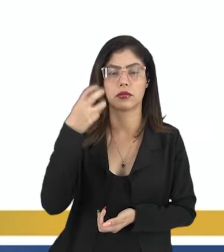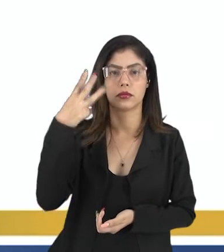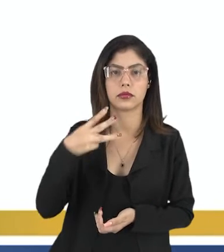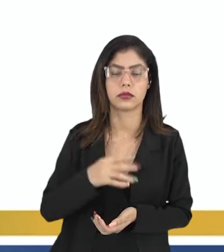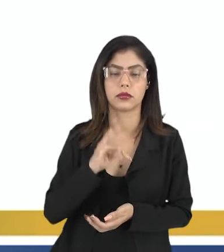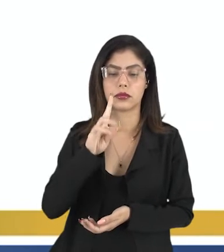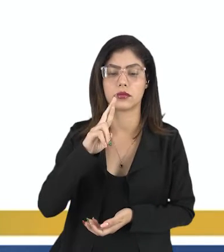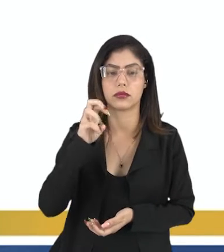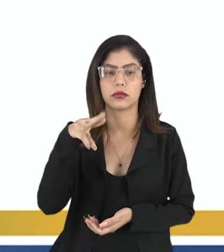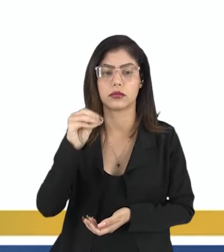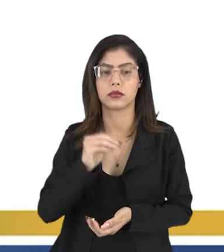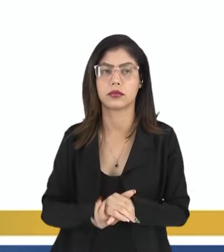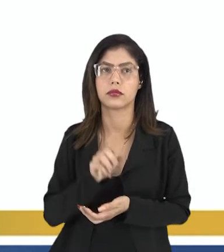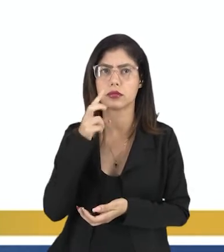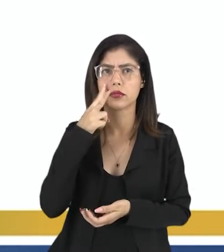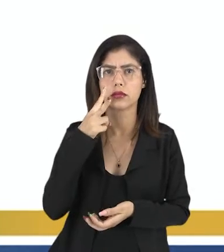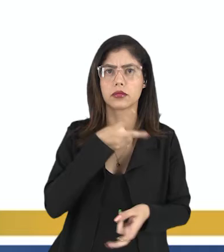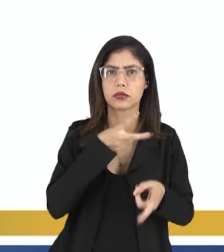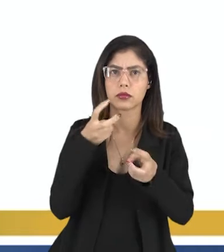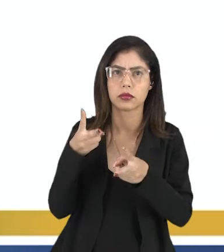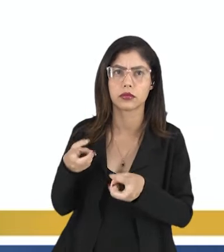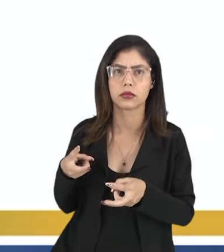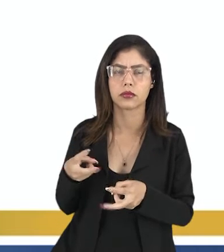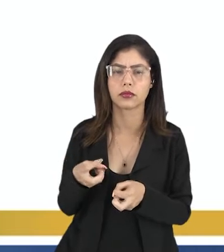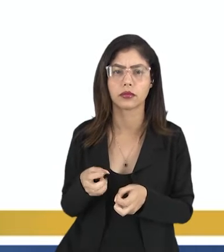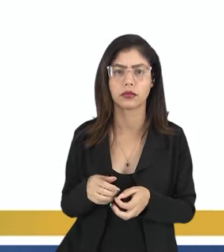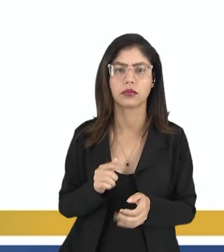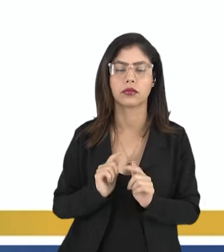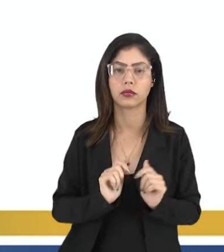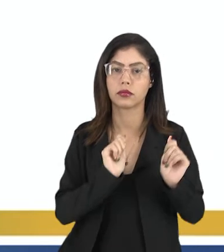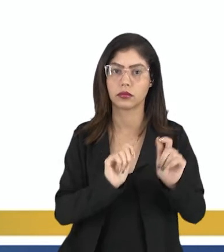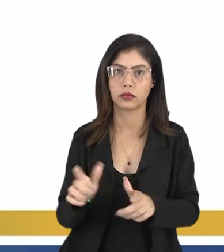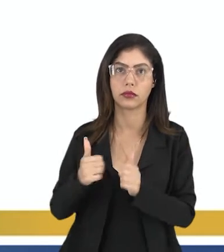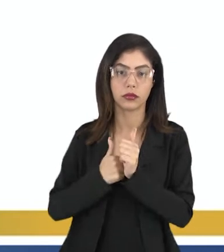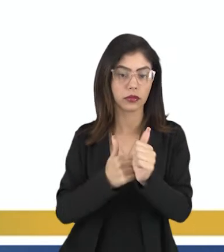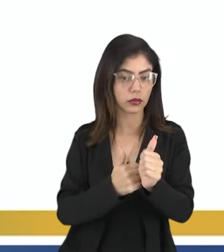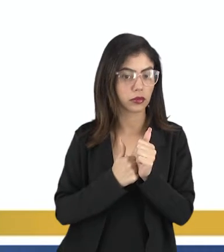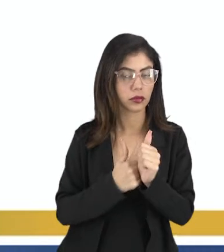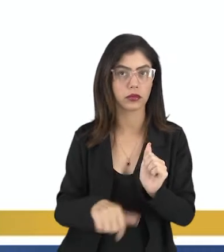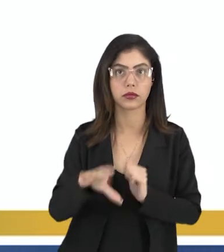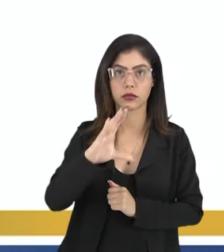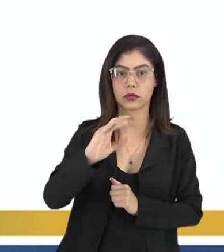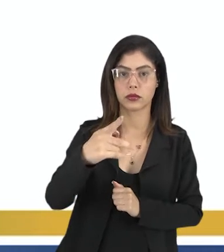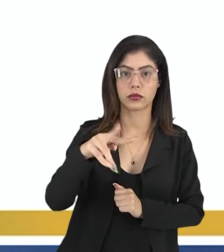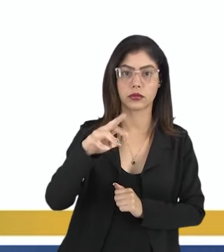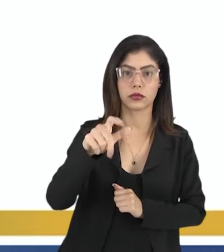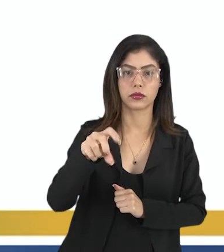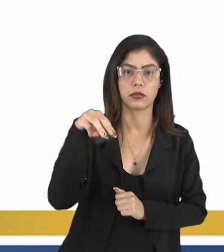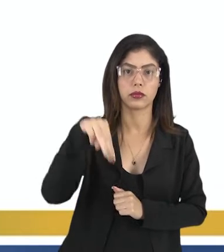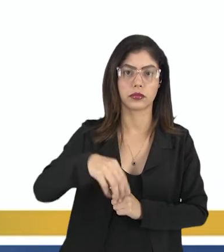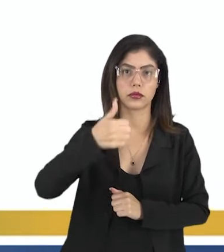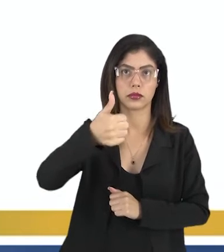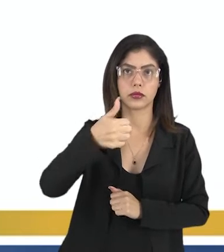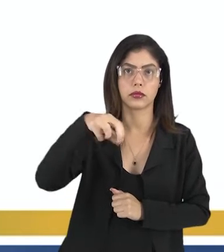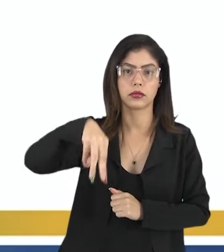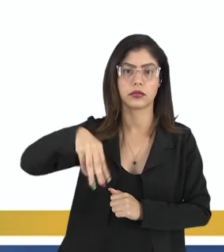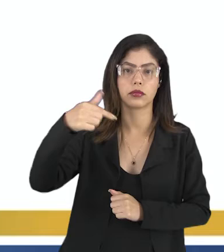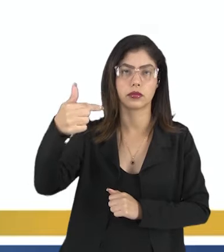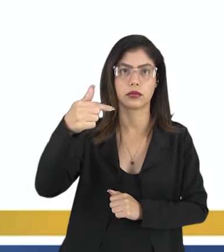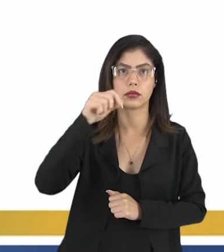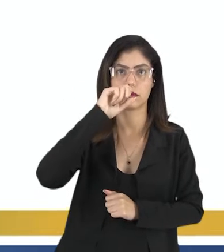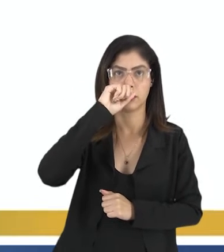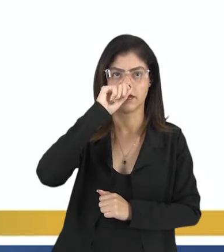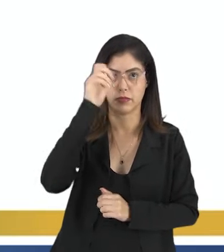nós temos que observar aqui que essa sequência do capital do montante 1 e do